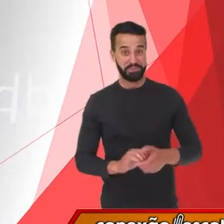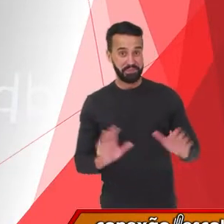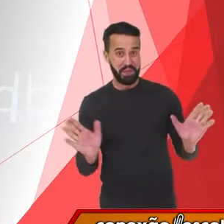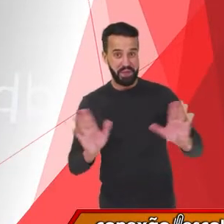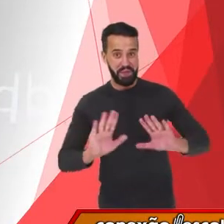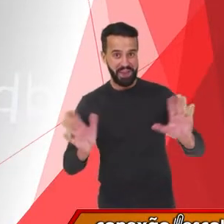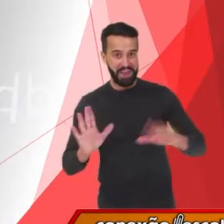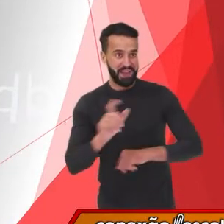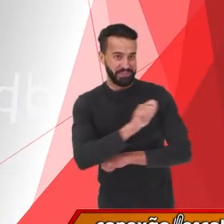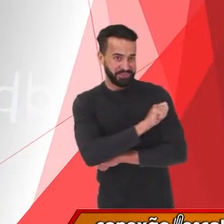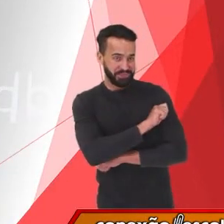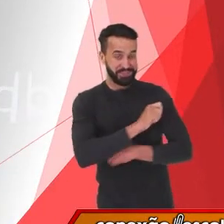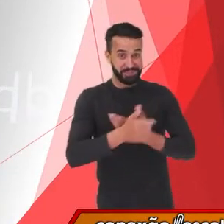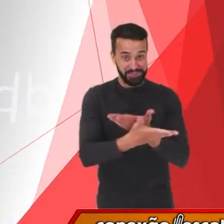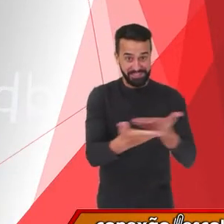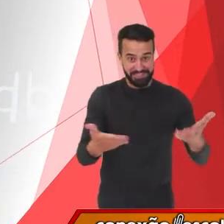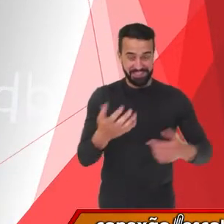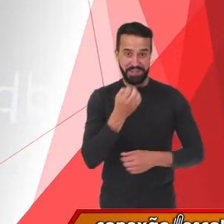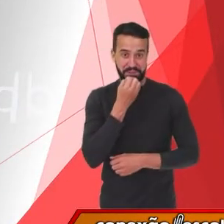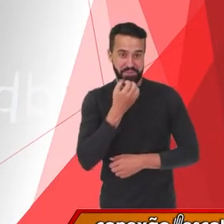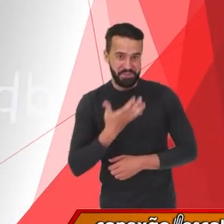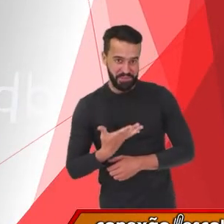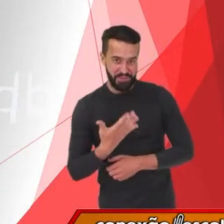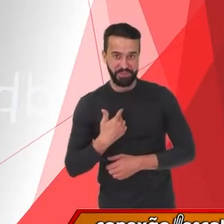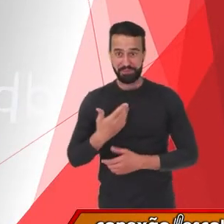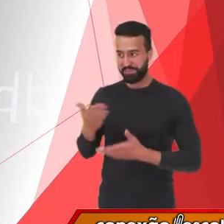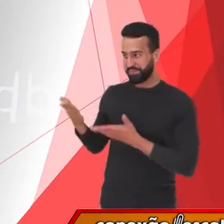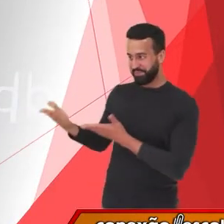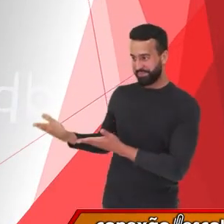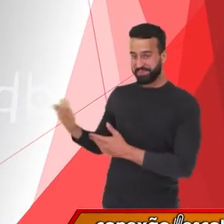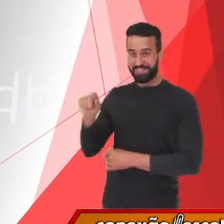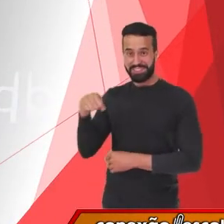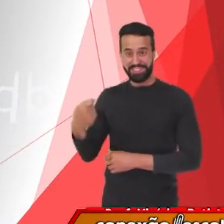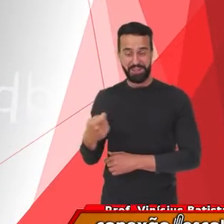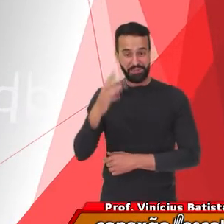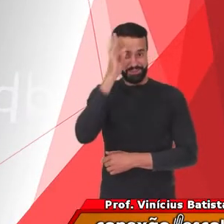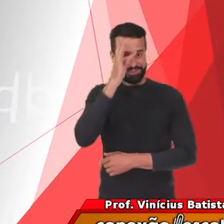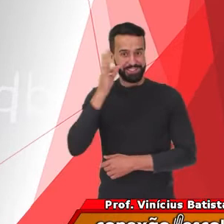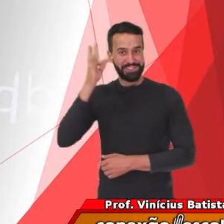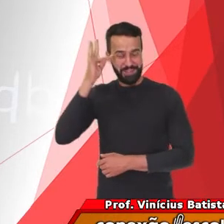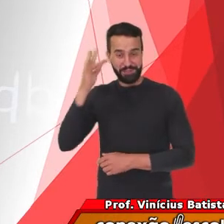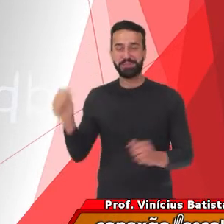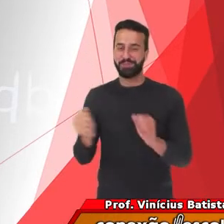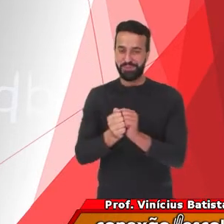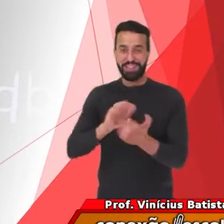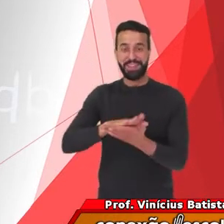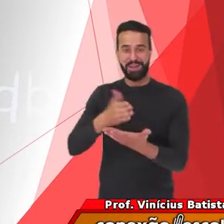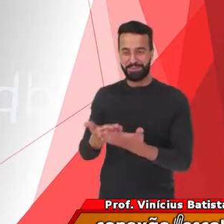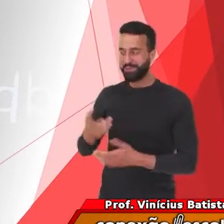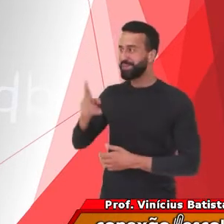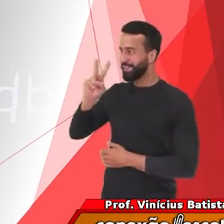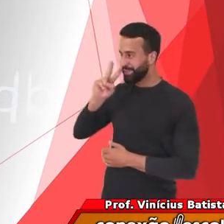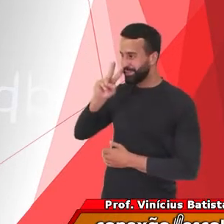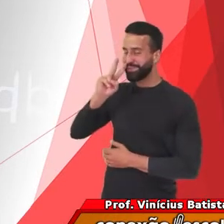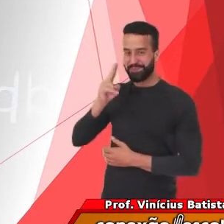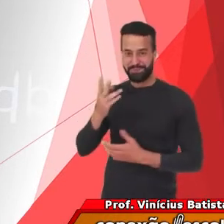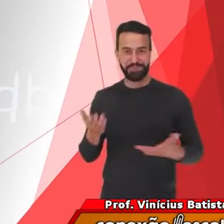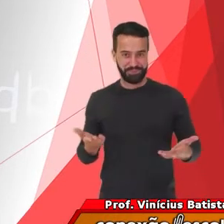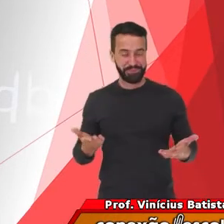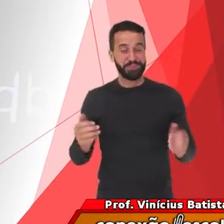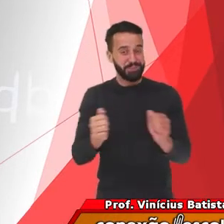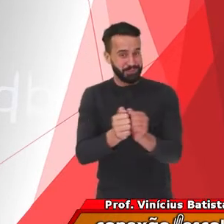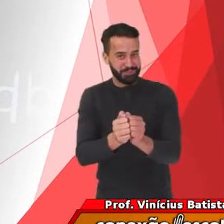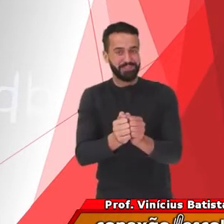Hello, students! Tudo bem com vocês? Meu nome é Thiago Moraes, ao meu lado está o intérprete Vinícius e